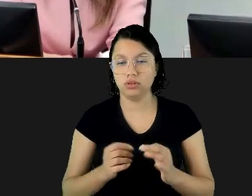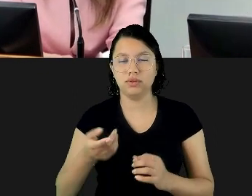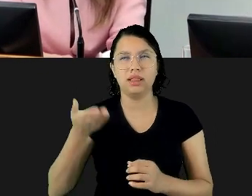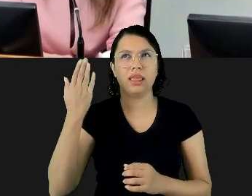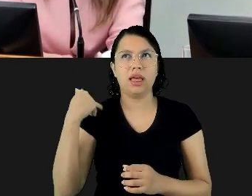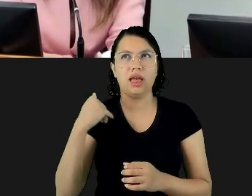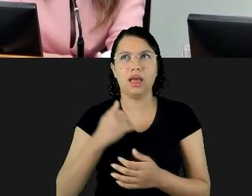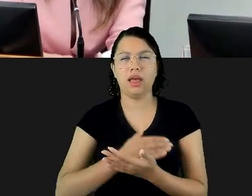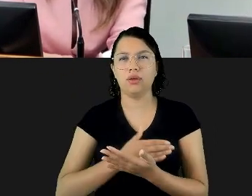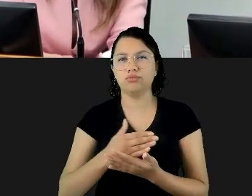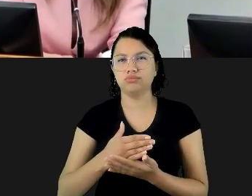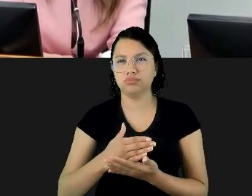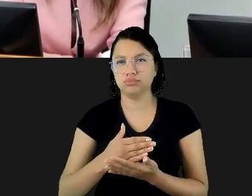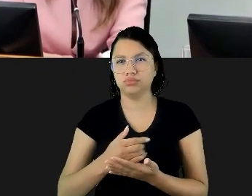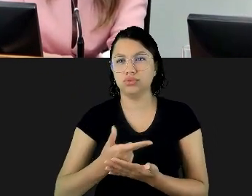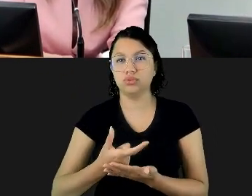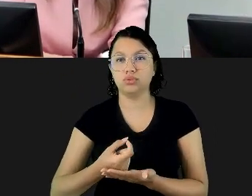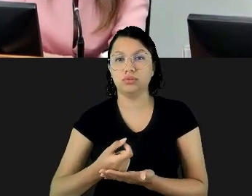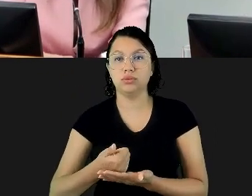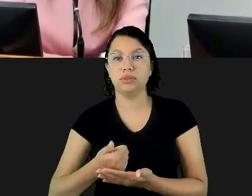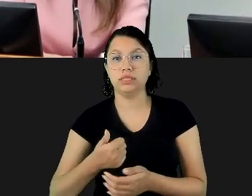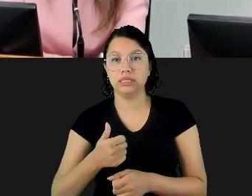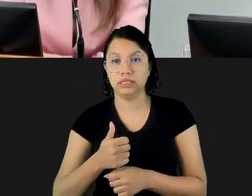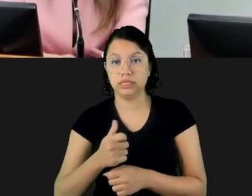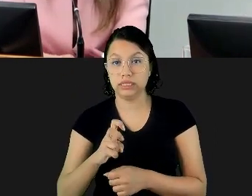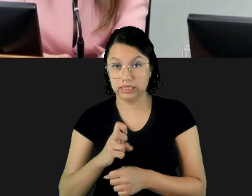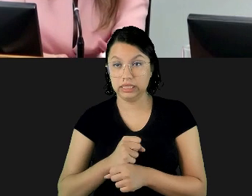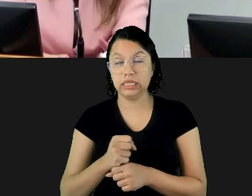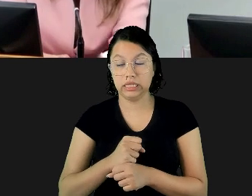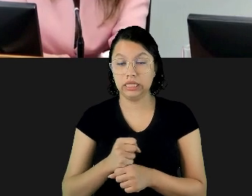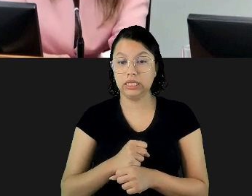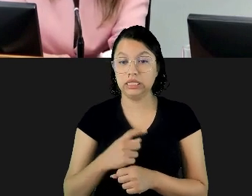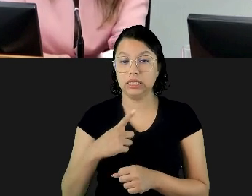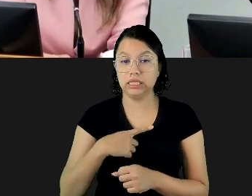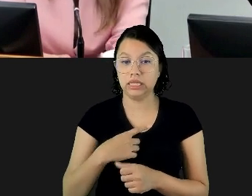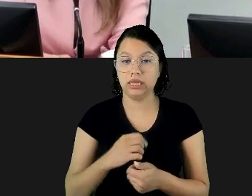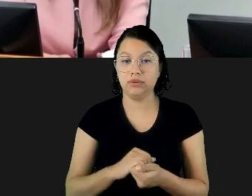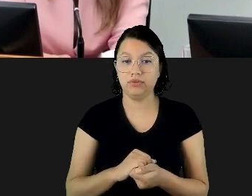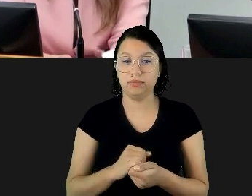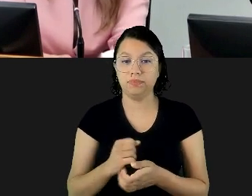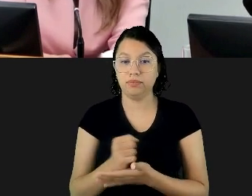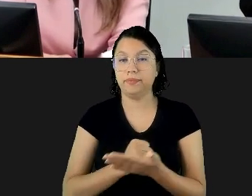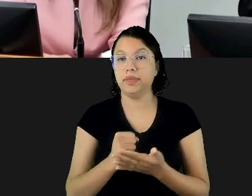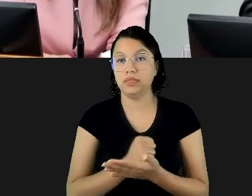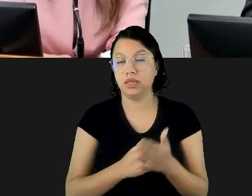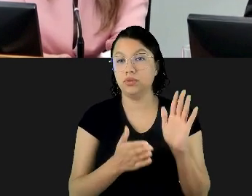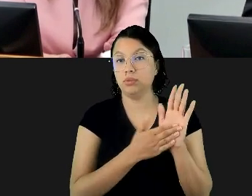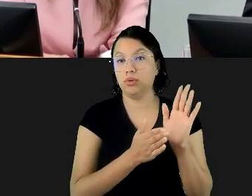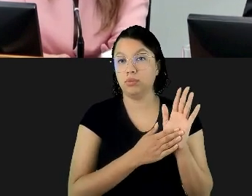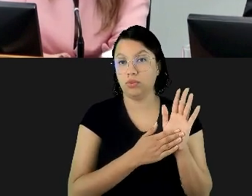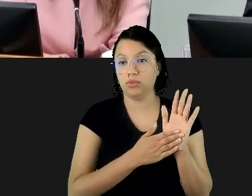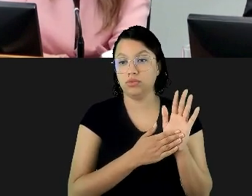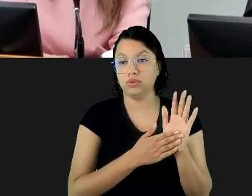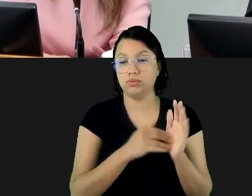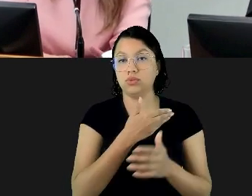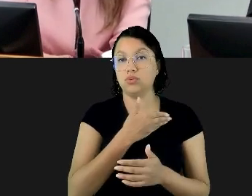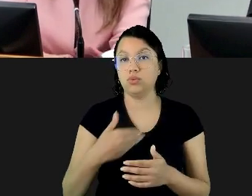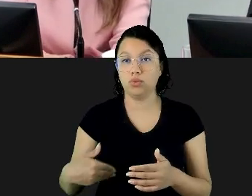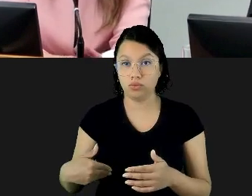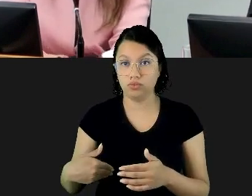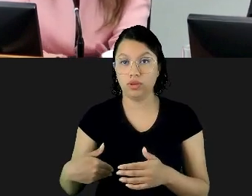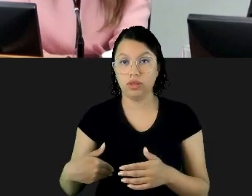tivemos na Declaração de Assunção aos Corredores, com base na proposta dos governos Brasil, Paraguai, Argentina e o